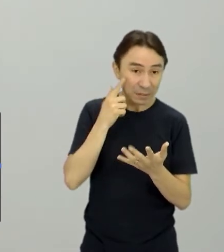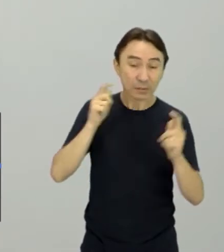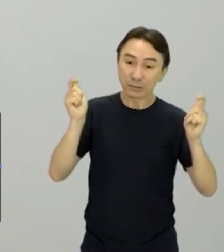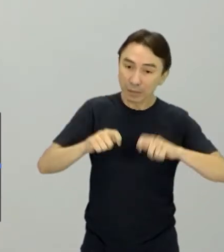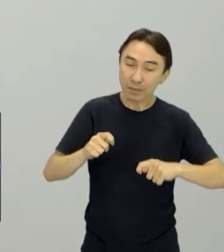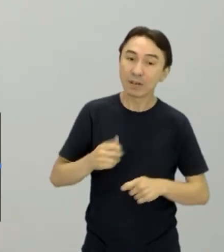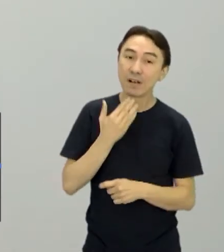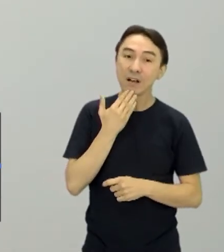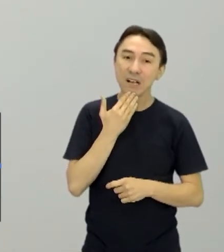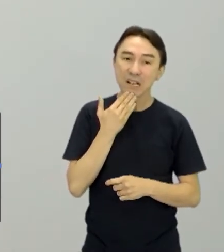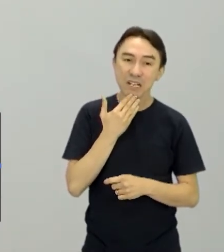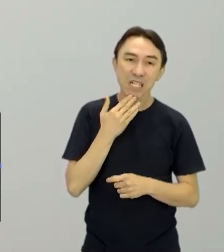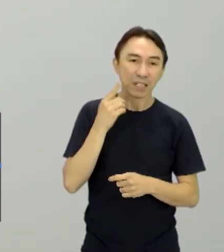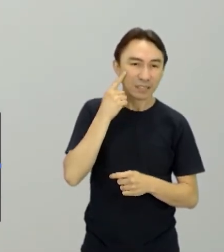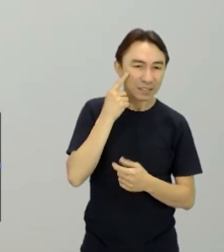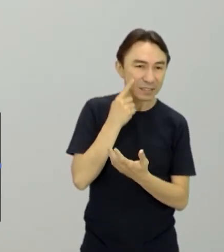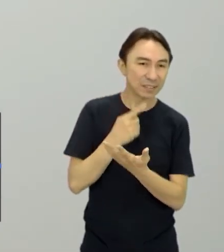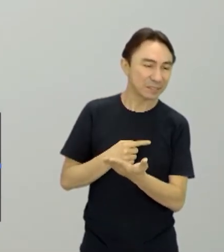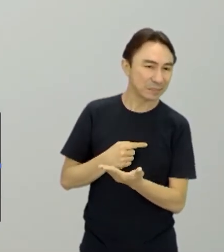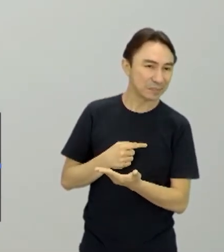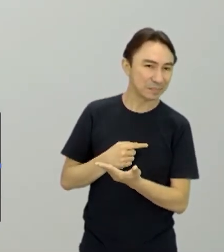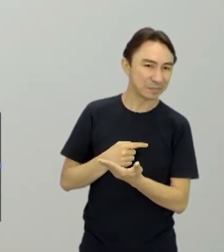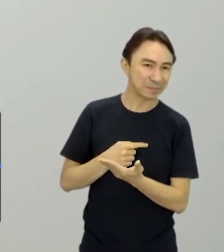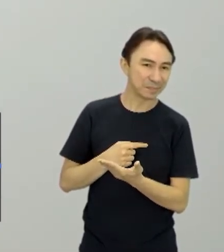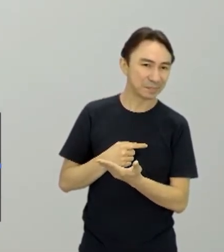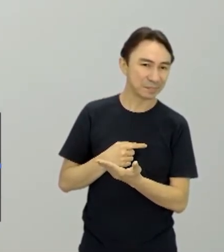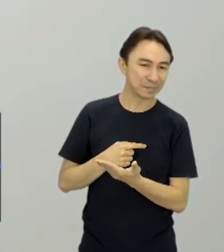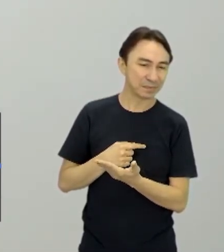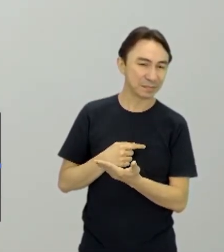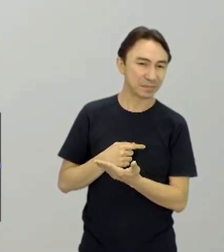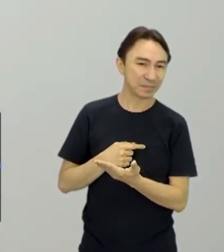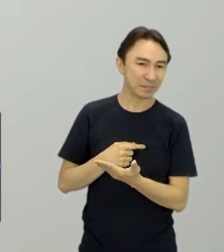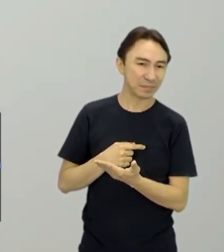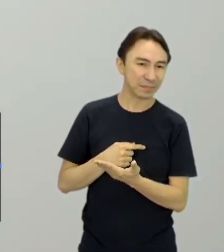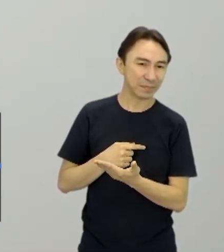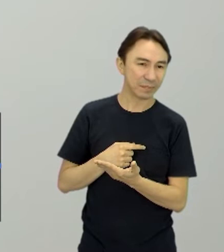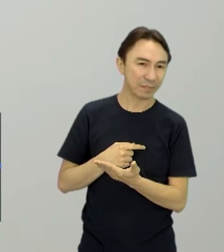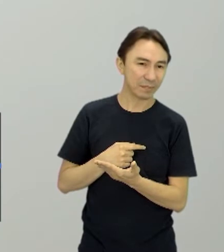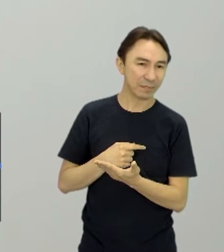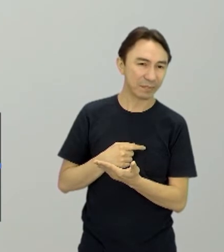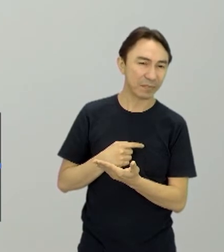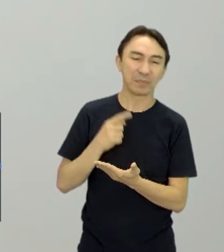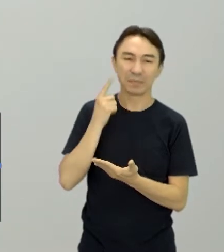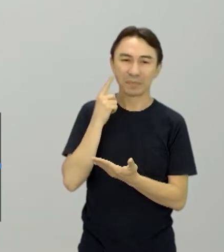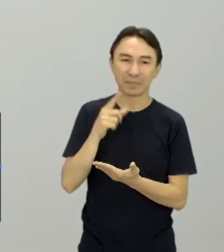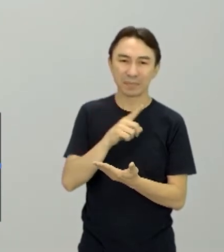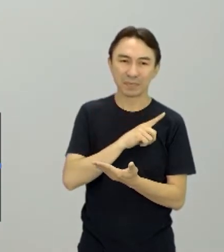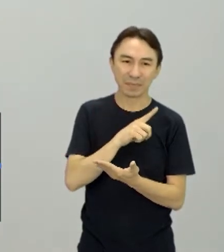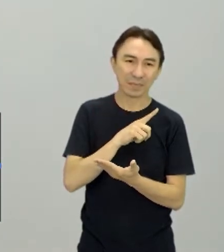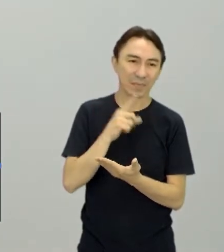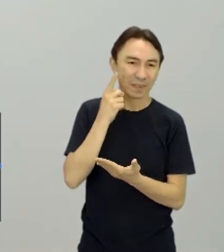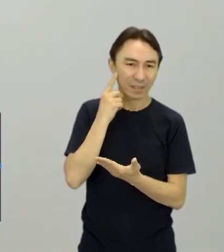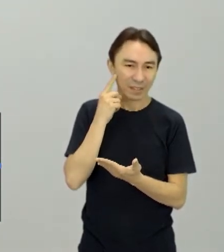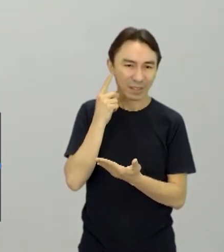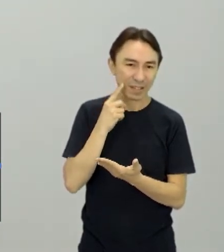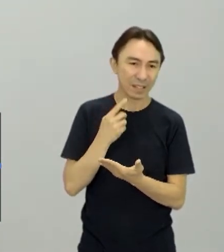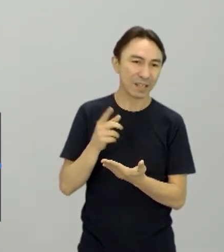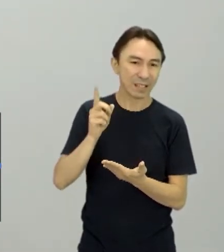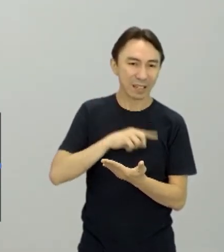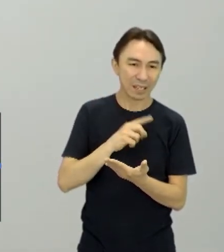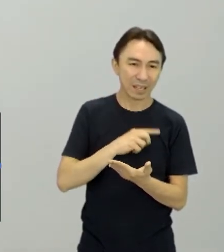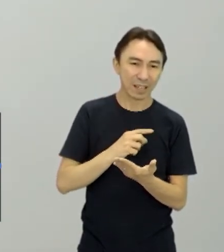fala pixelizado, né, Edior? Uhum. Então, eu vejo aqui que essas linhas que, sobretudo, deveriam